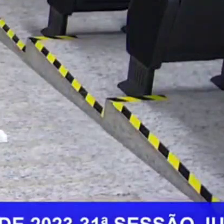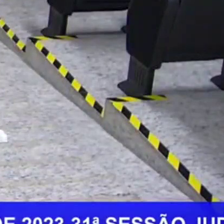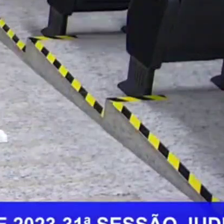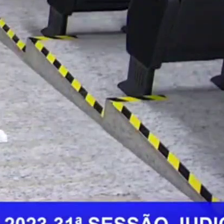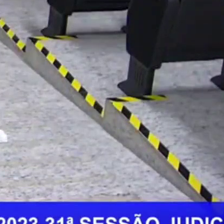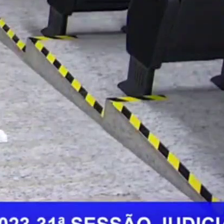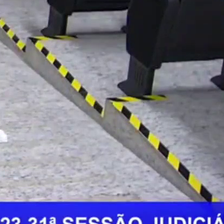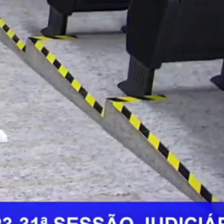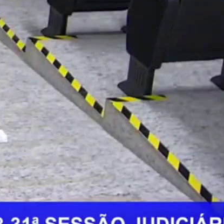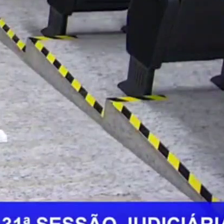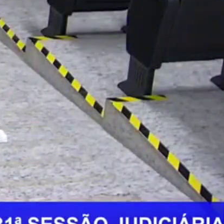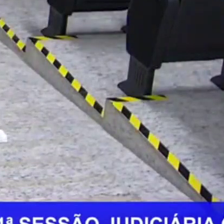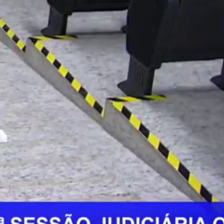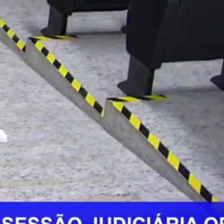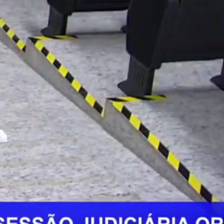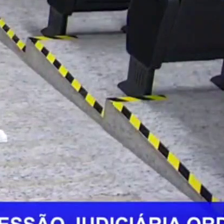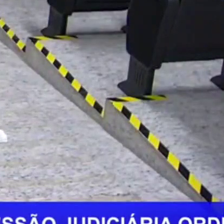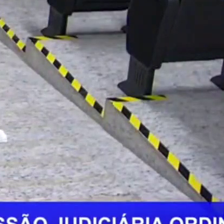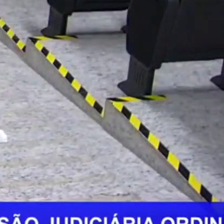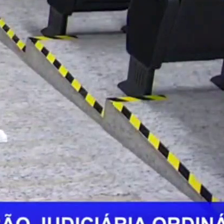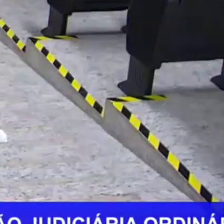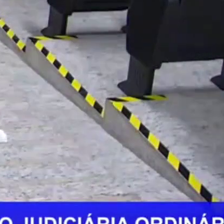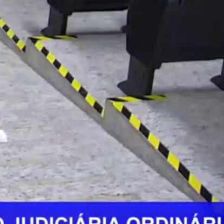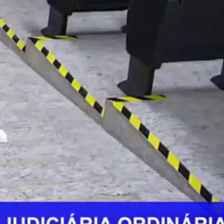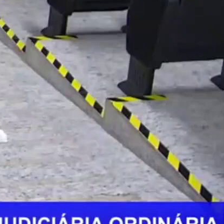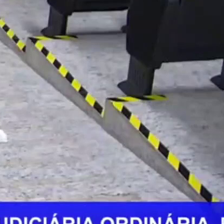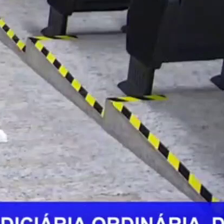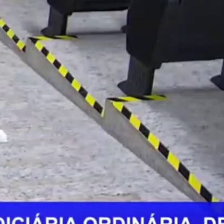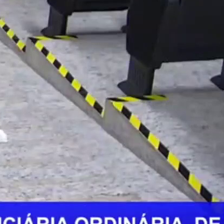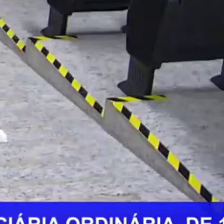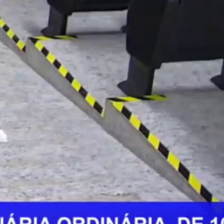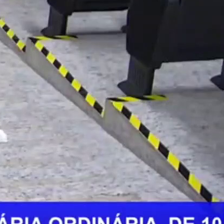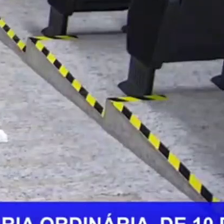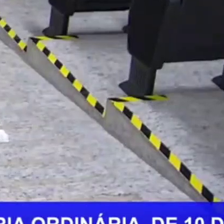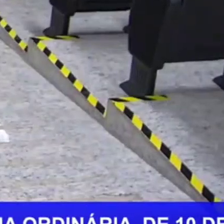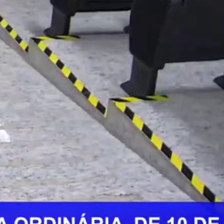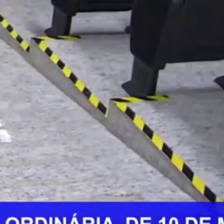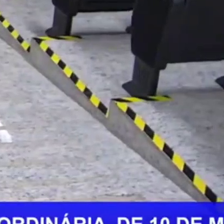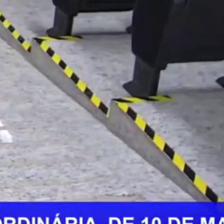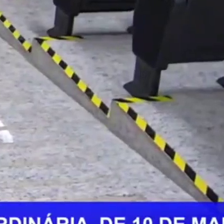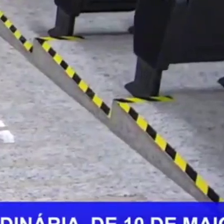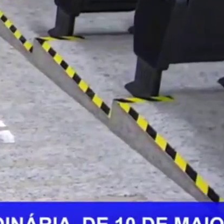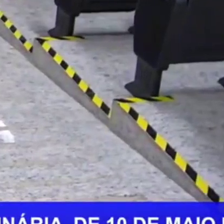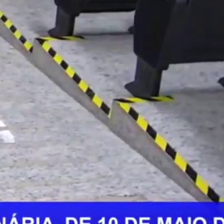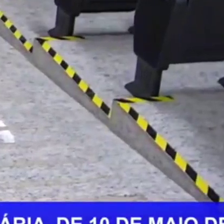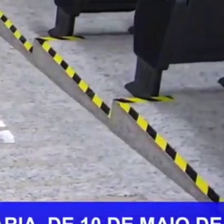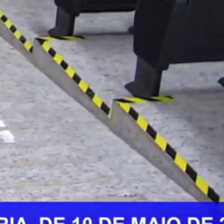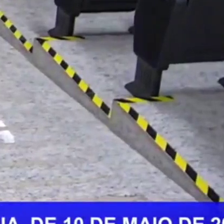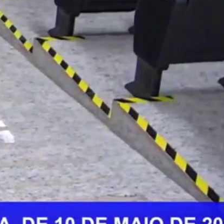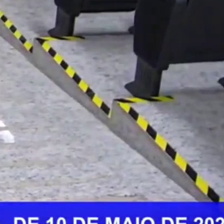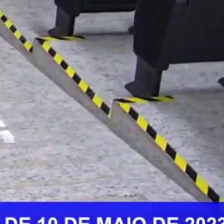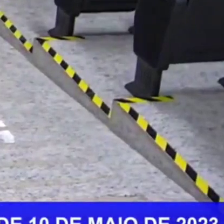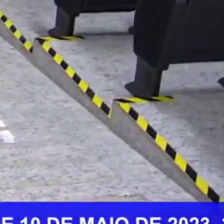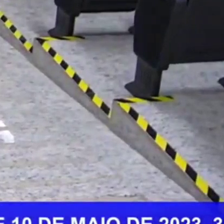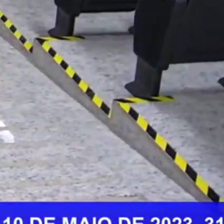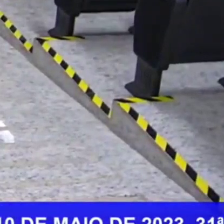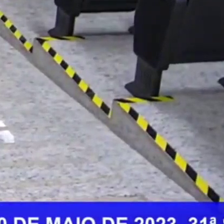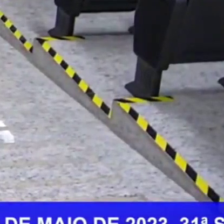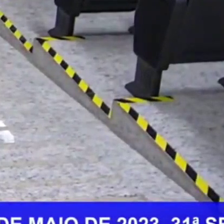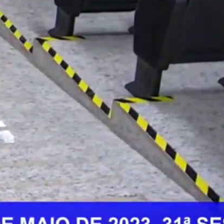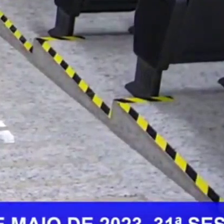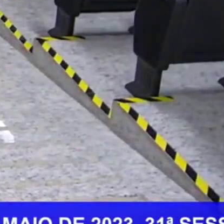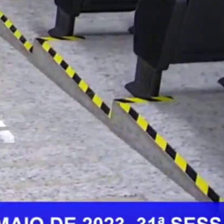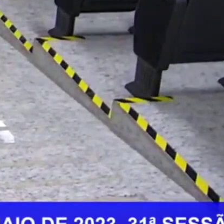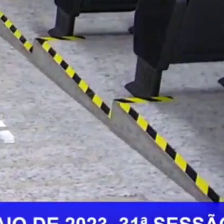principal, 2 bandeiras, ao lado direito e ao lado esquerdo, e 2 telões também ao lado direito e ao lado esquerdo.